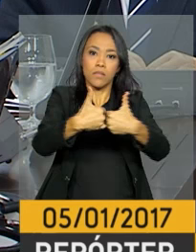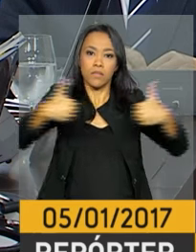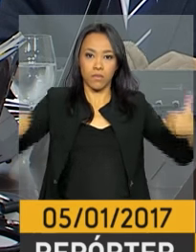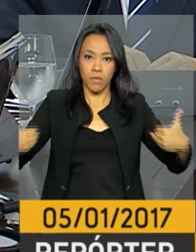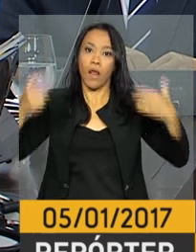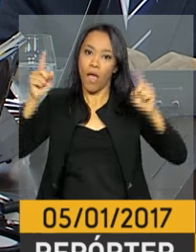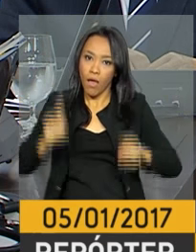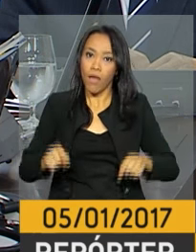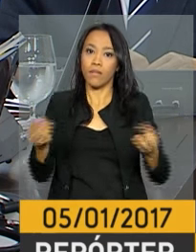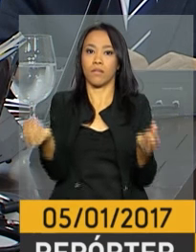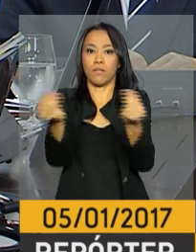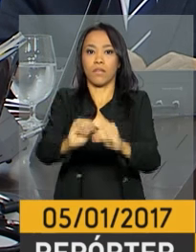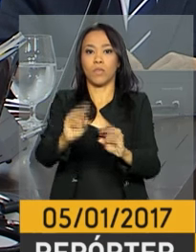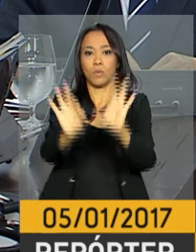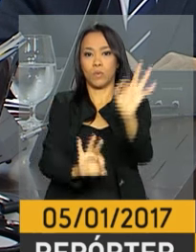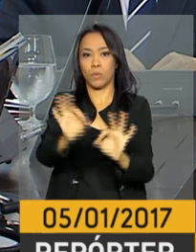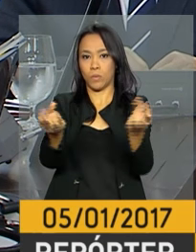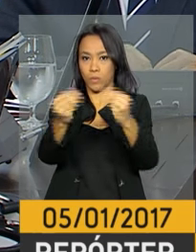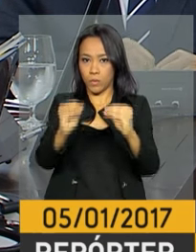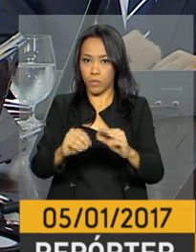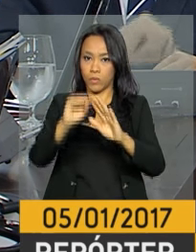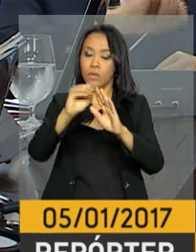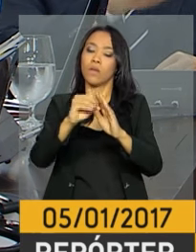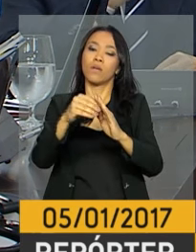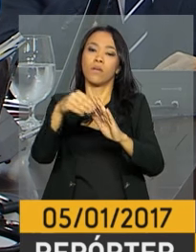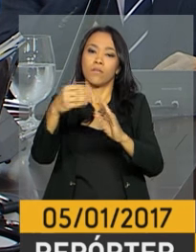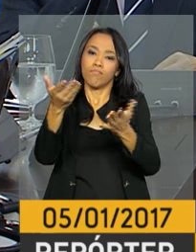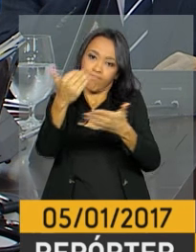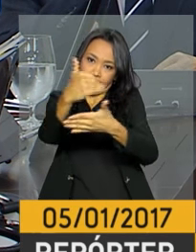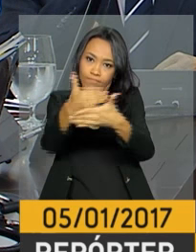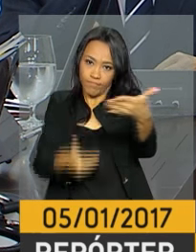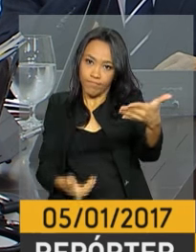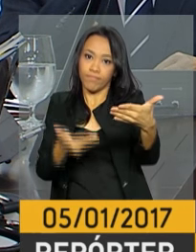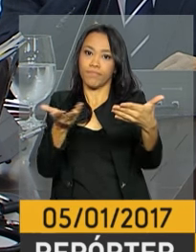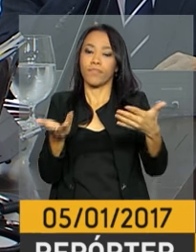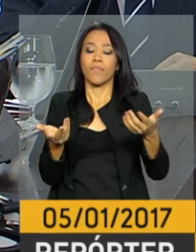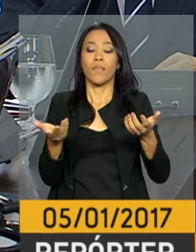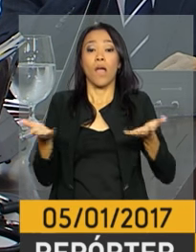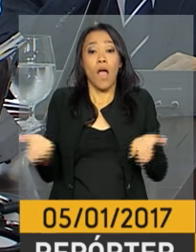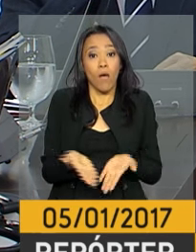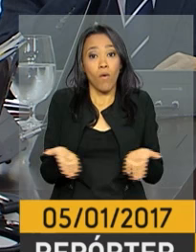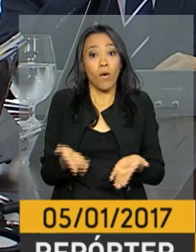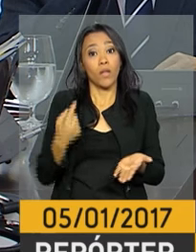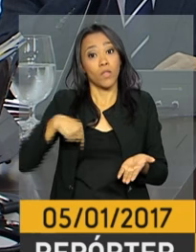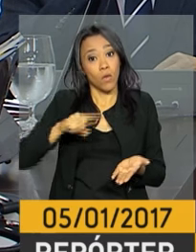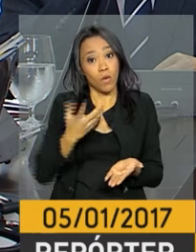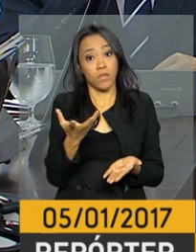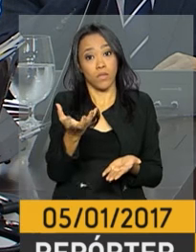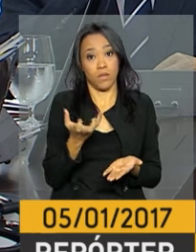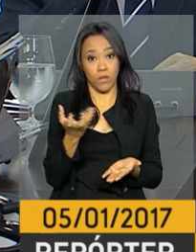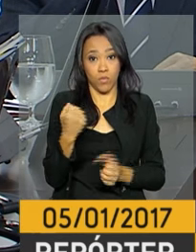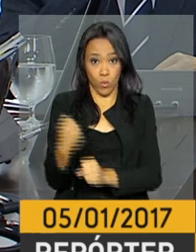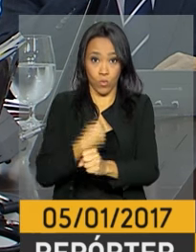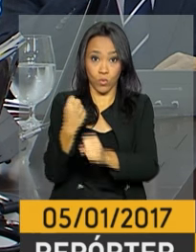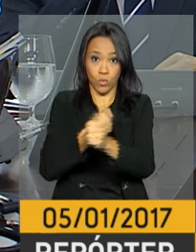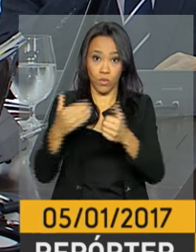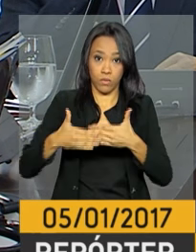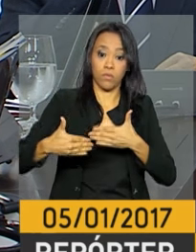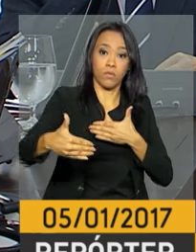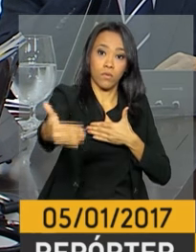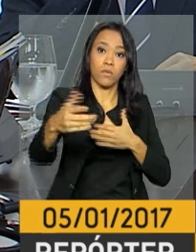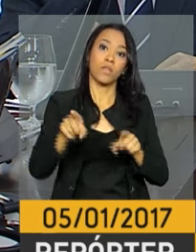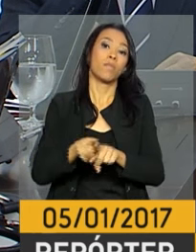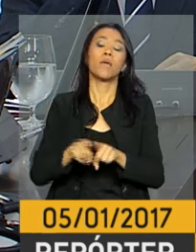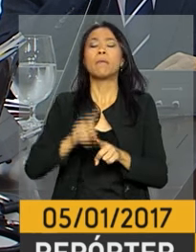de segurança agora ao mesmo tempo nós temos a intenção de construir mais do que a intenção não levaremos adiante está a construção